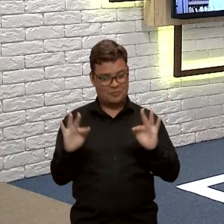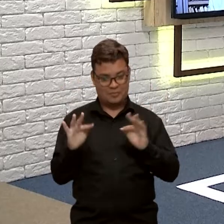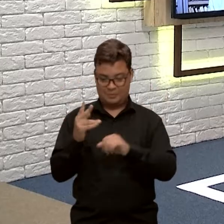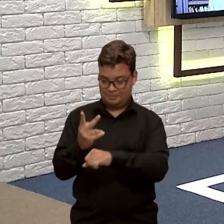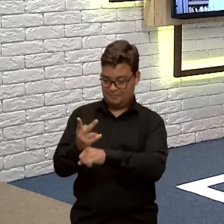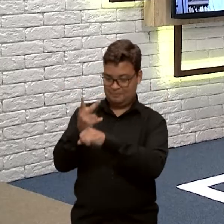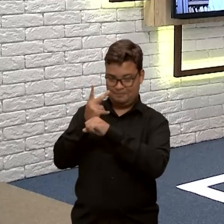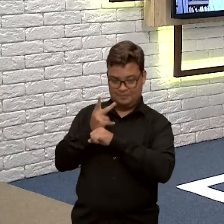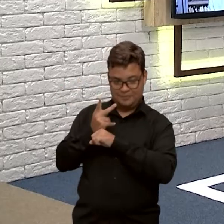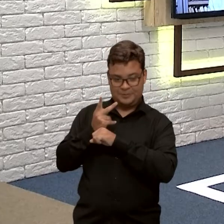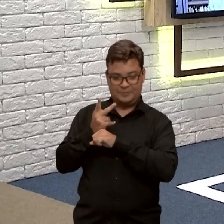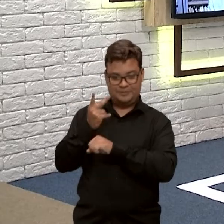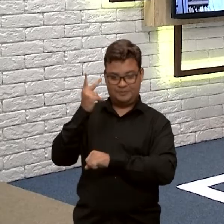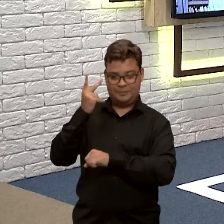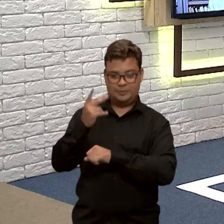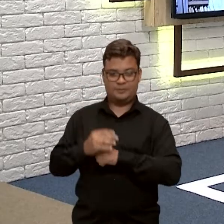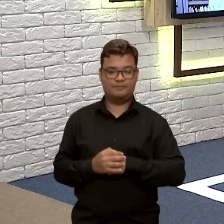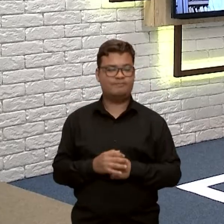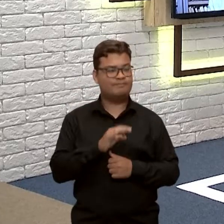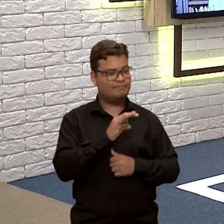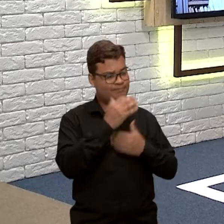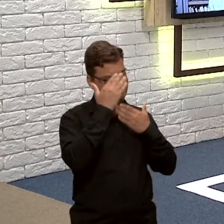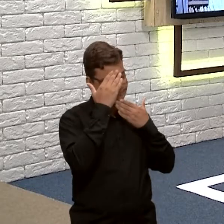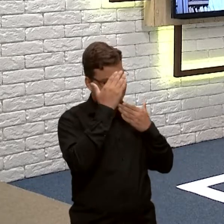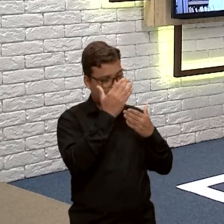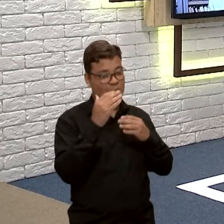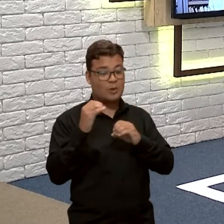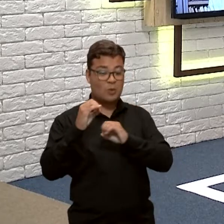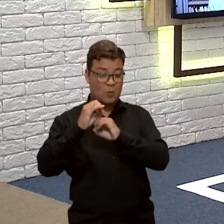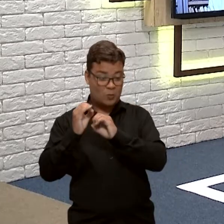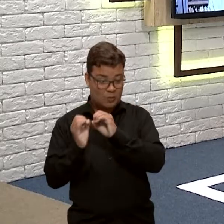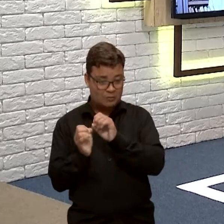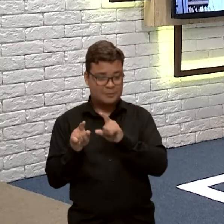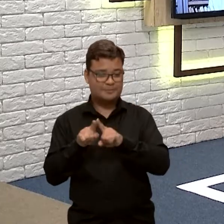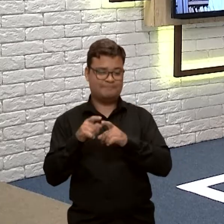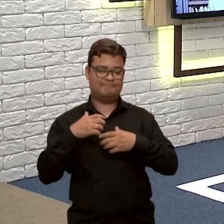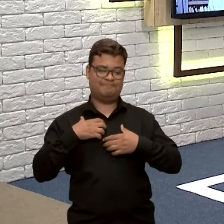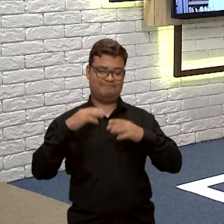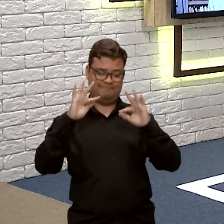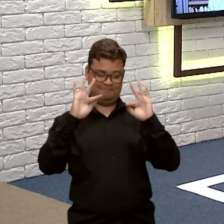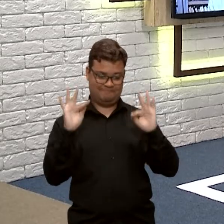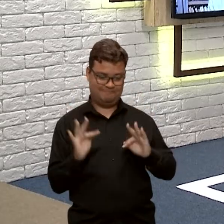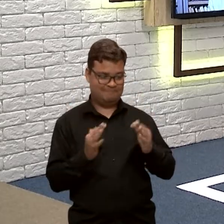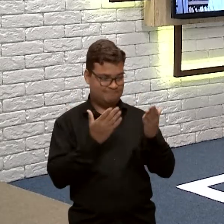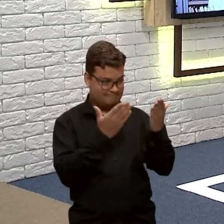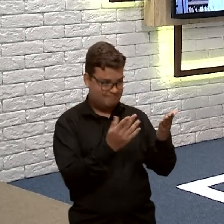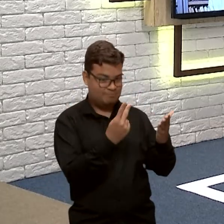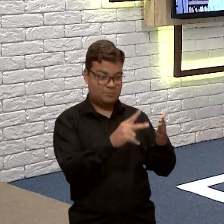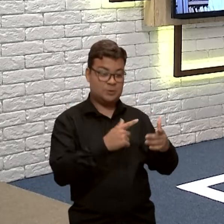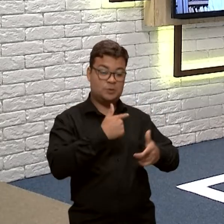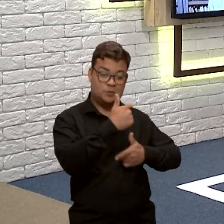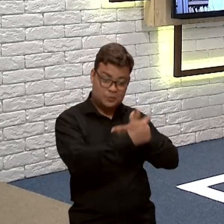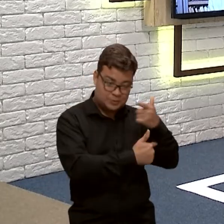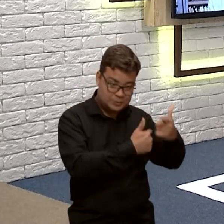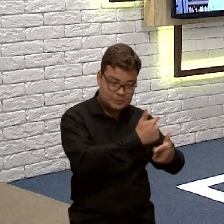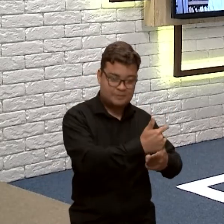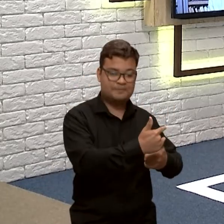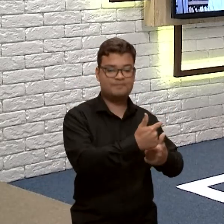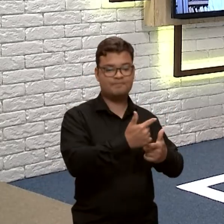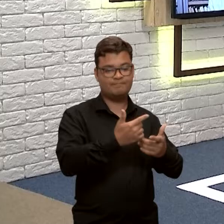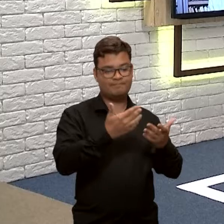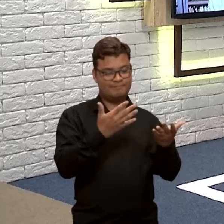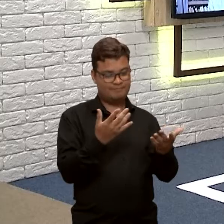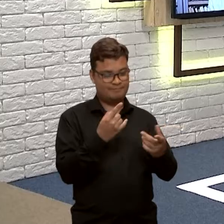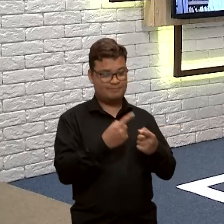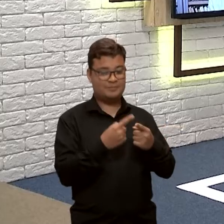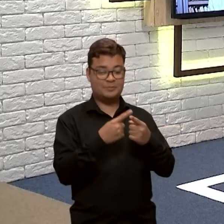Tá certo, muito obrigada. E claro que a UFG também fica muito feliz, né? E com o trabalho do senhor para ter oferecido